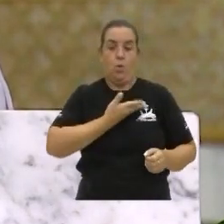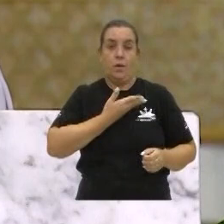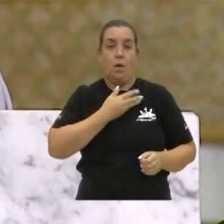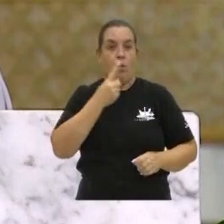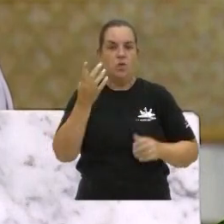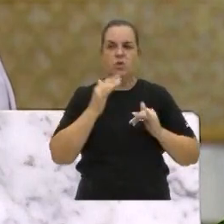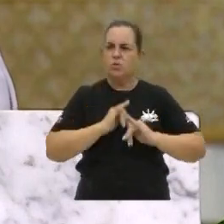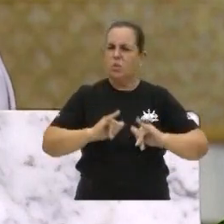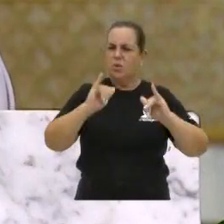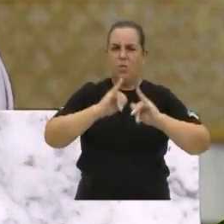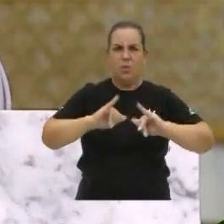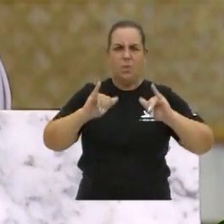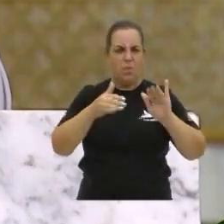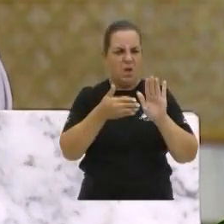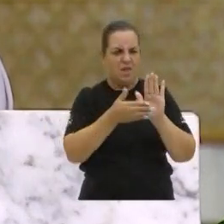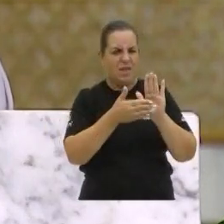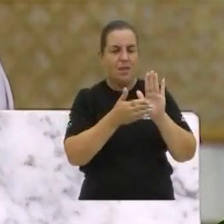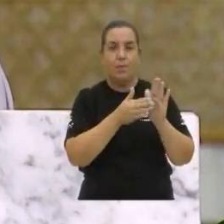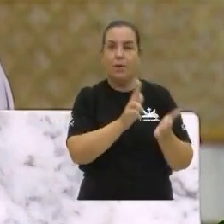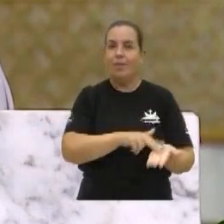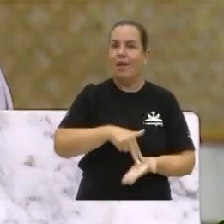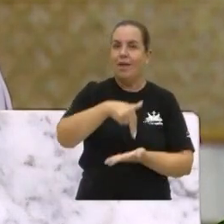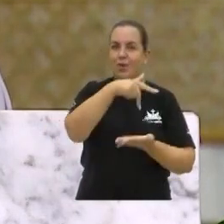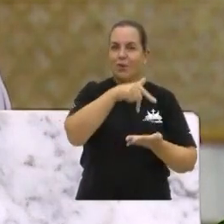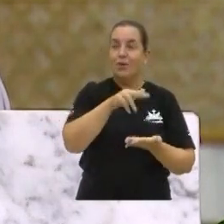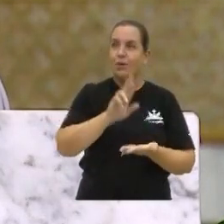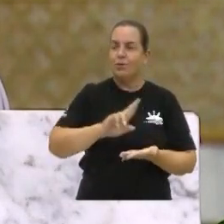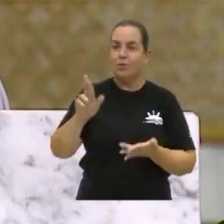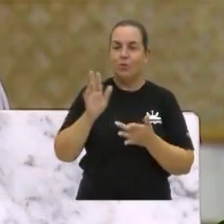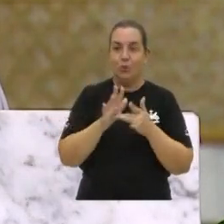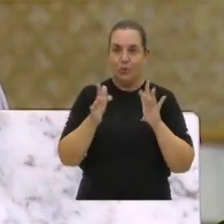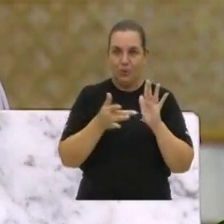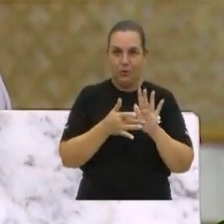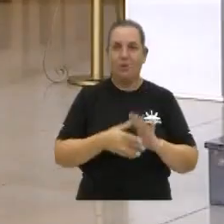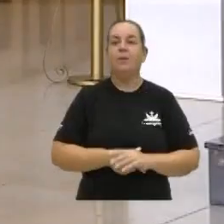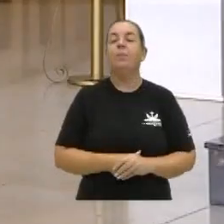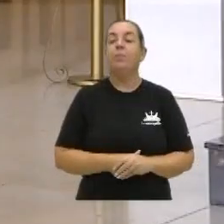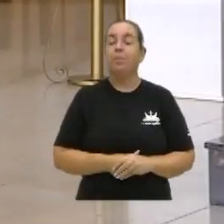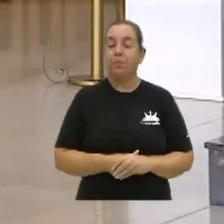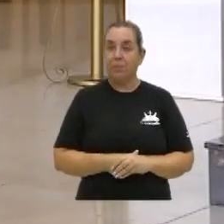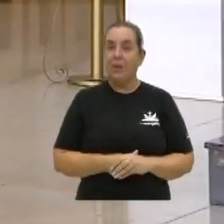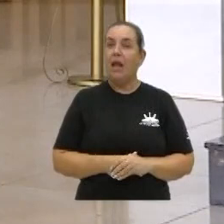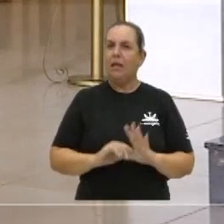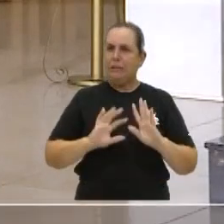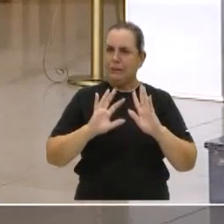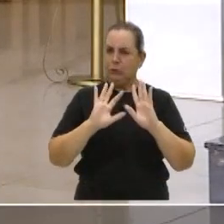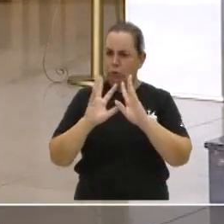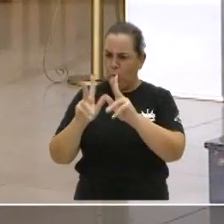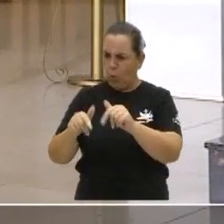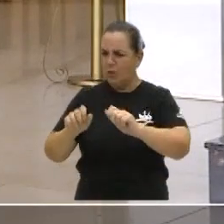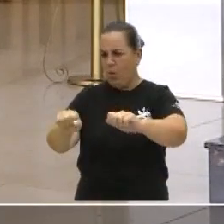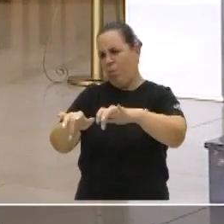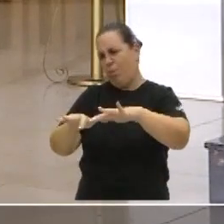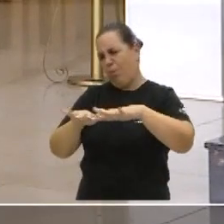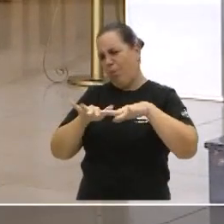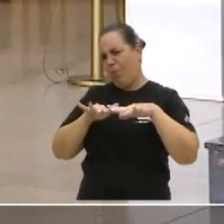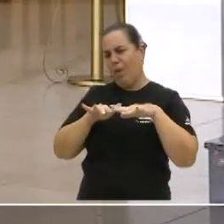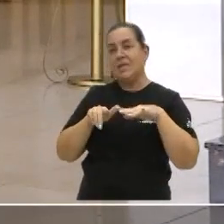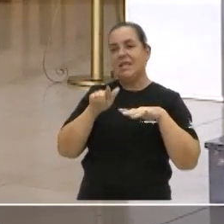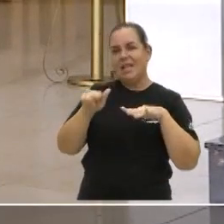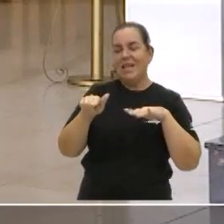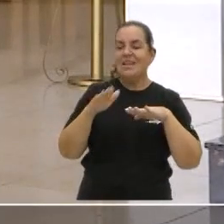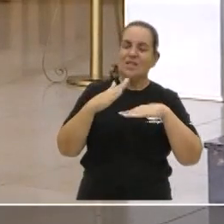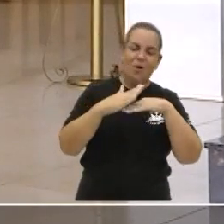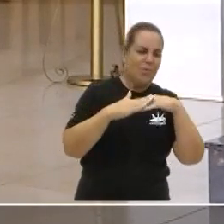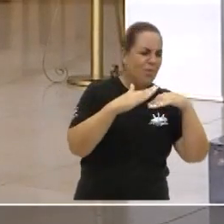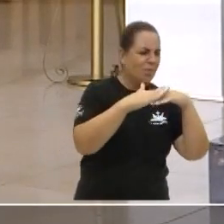testemunho da ressurreição do Senhor Jesus. e os fiéis eram